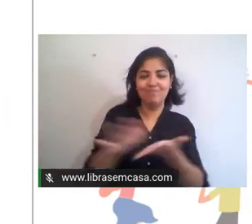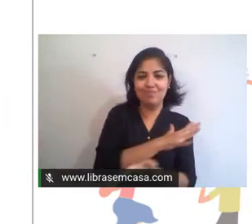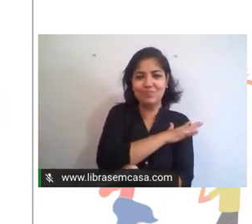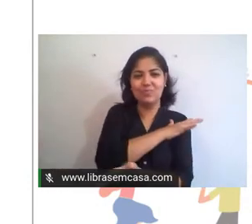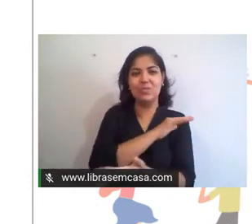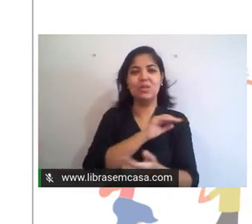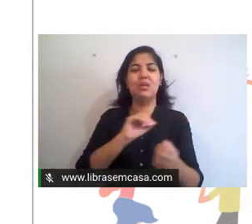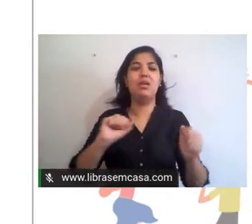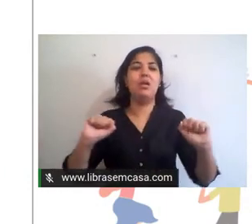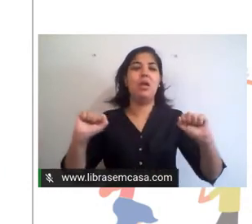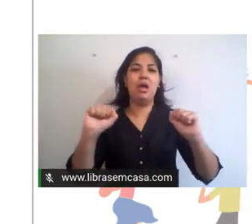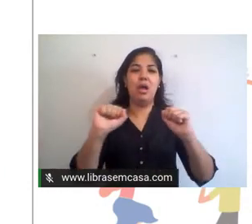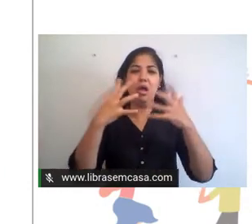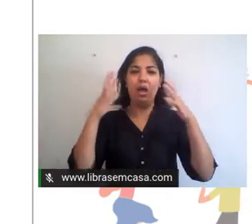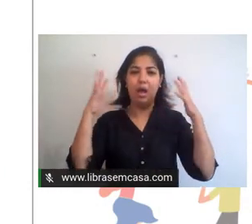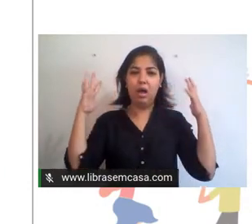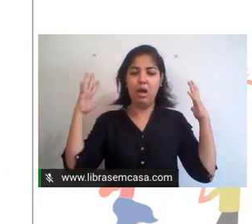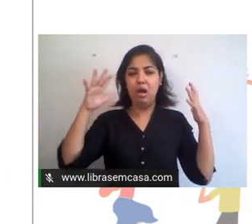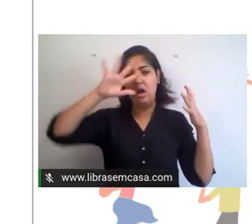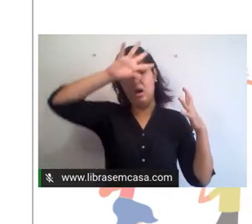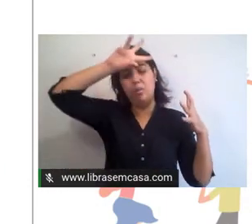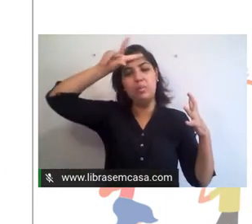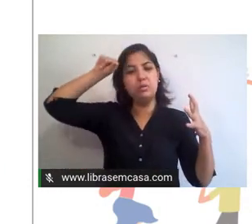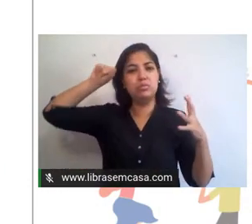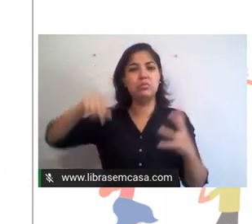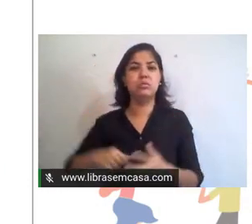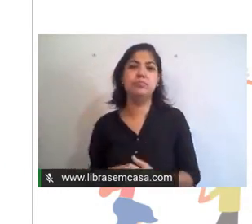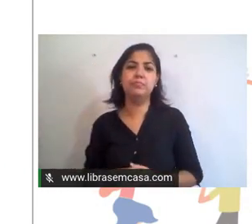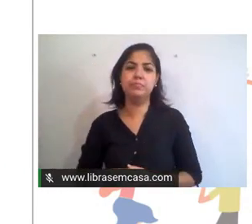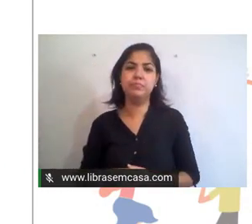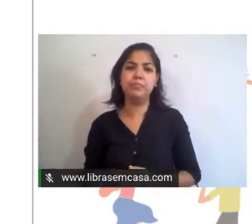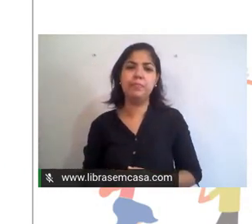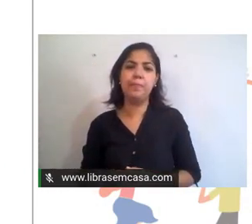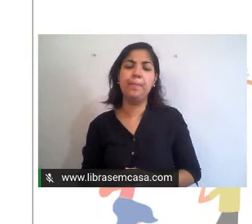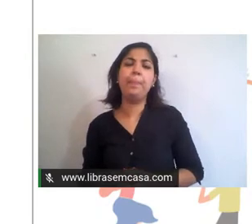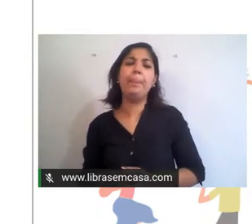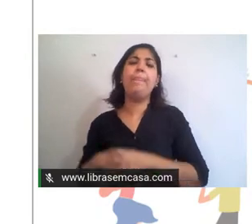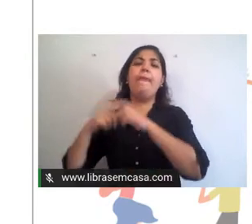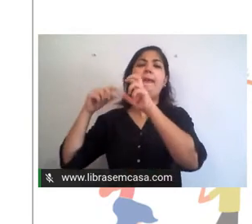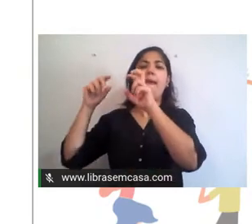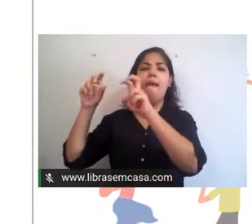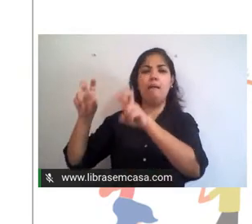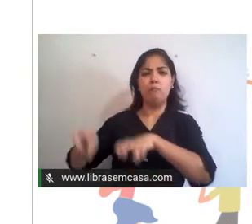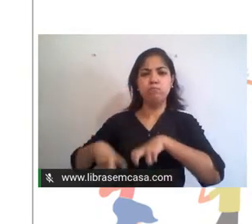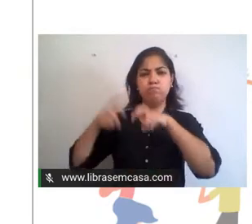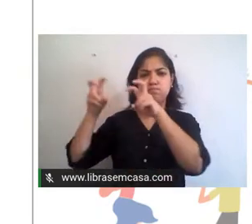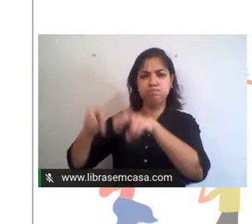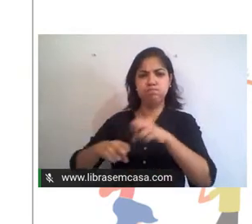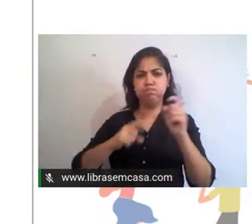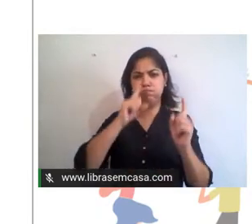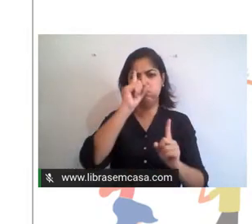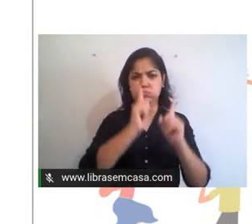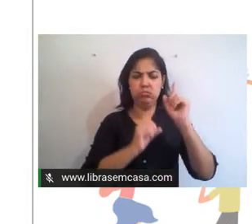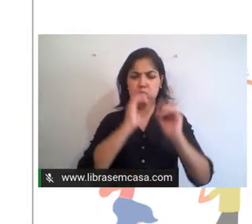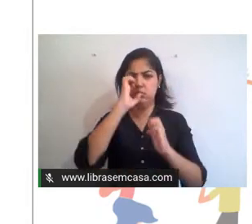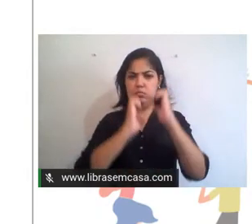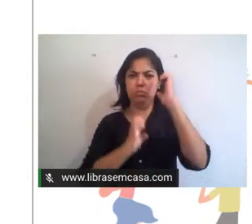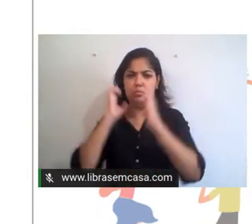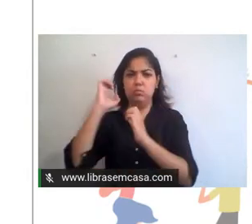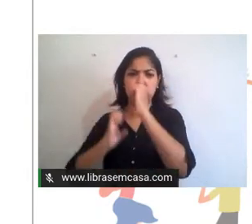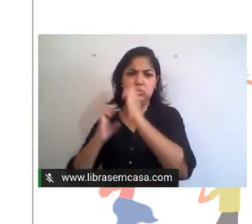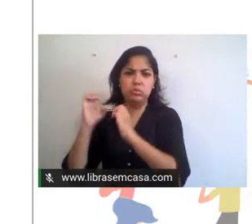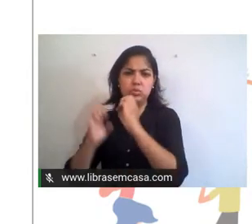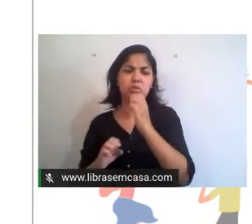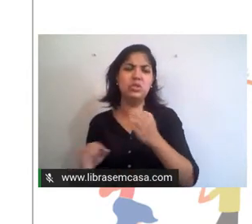lá. Essa agroindústria, ela é baseada em combustíveis fósseis, em avanço de bioma, em destruição de